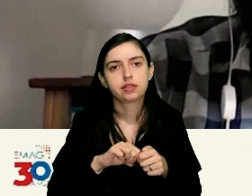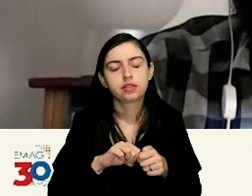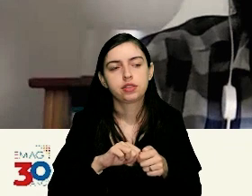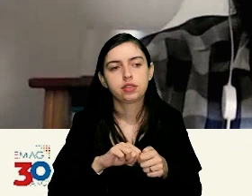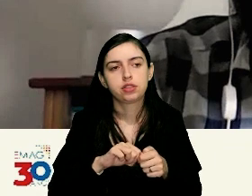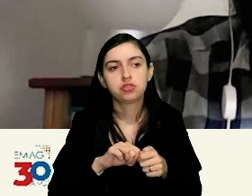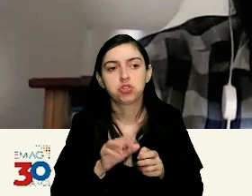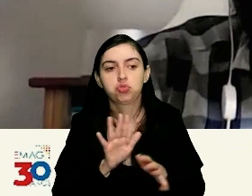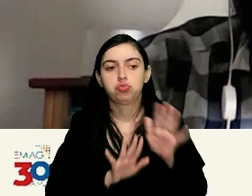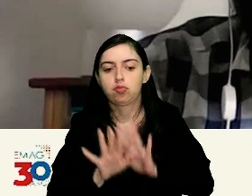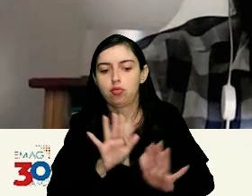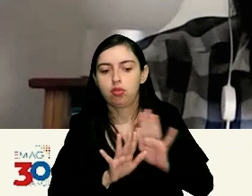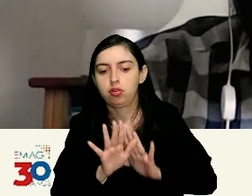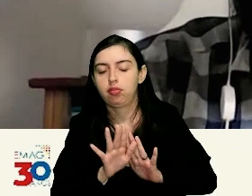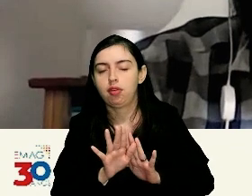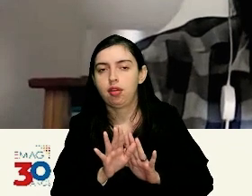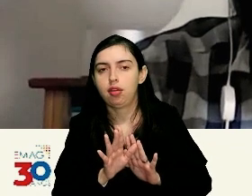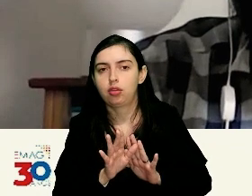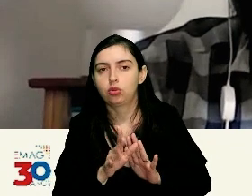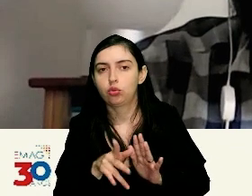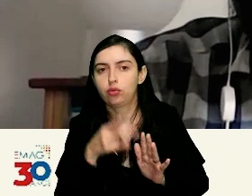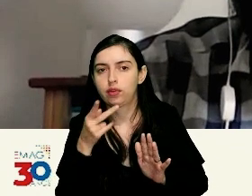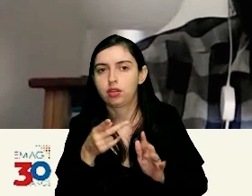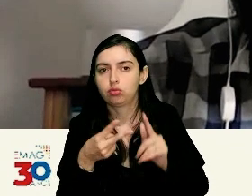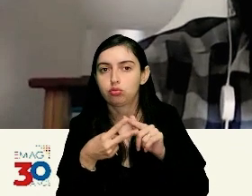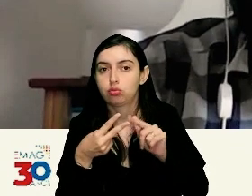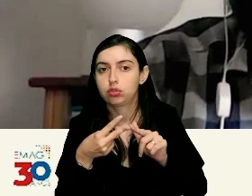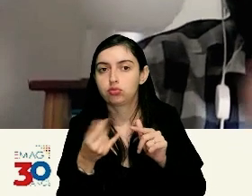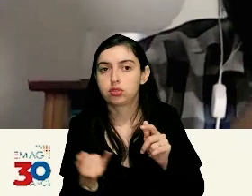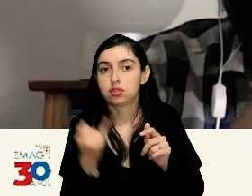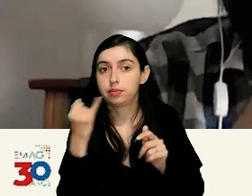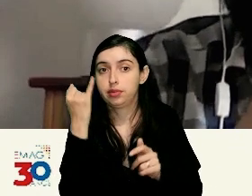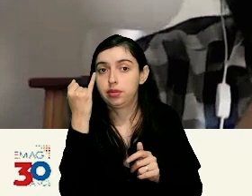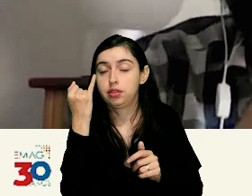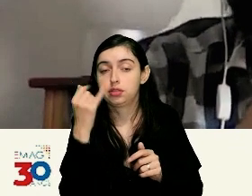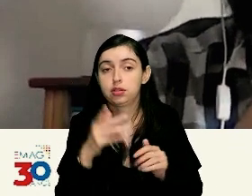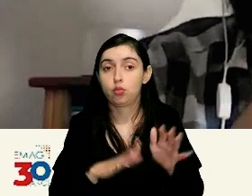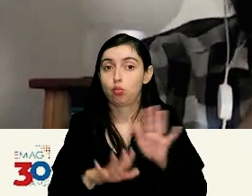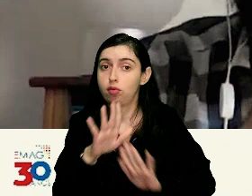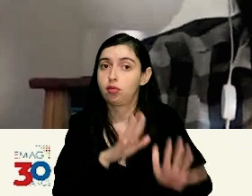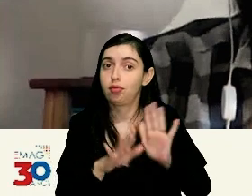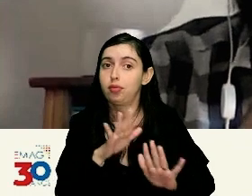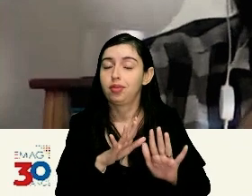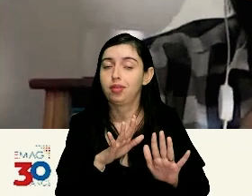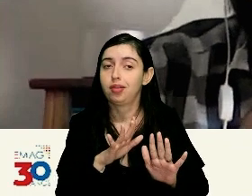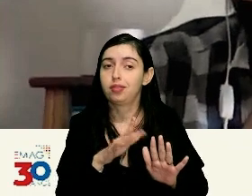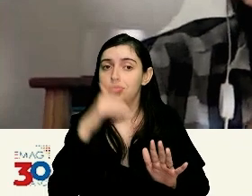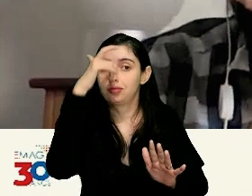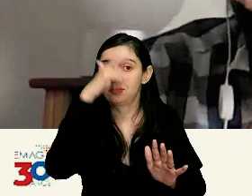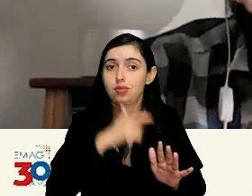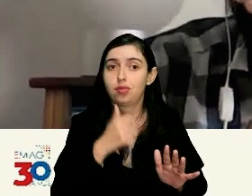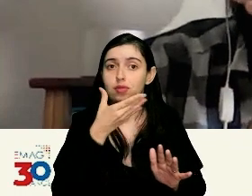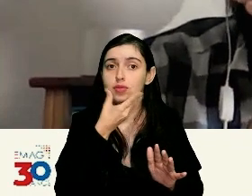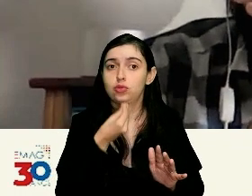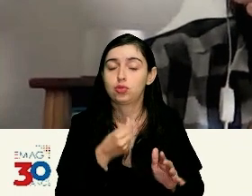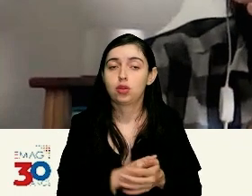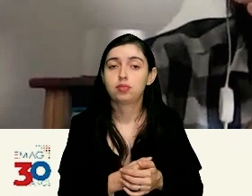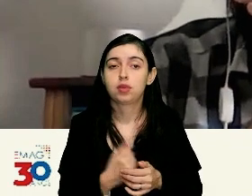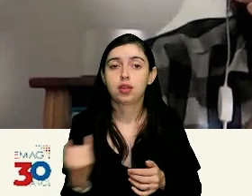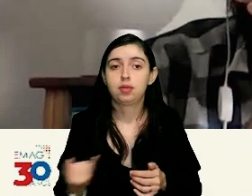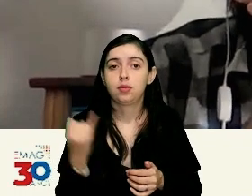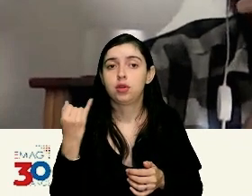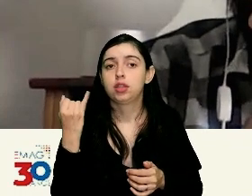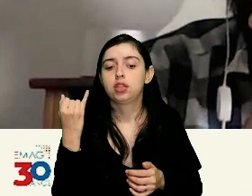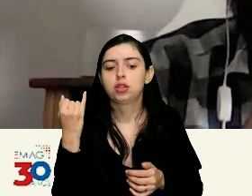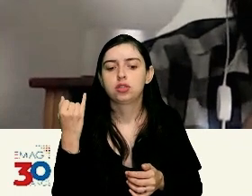são duas coisas importantes, né? O policiamento de nós, homens, porque é necessário diariamente a todo momento,